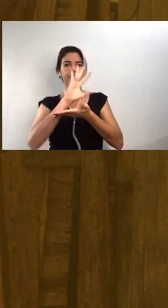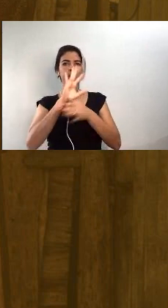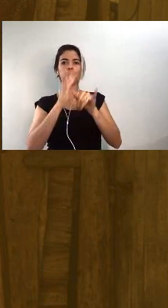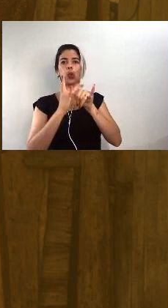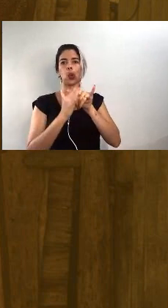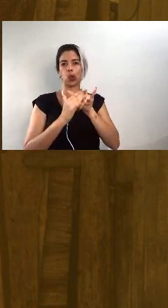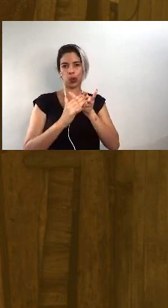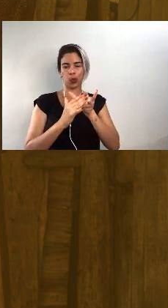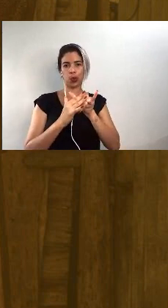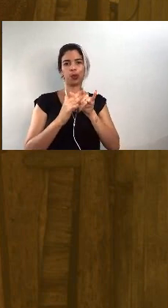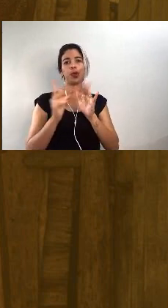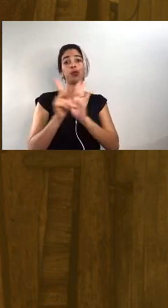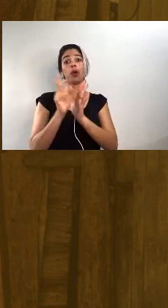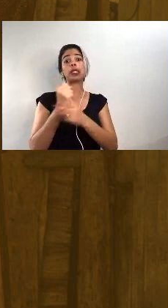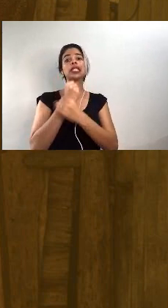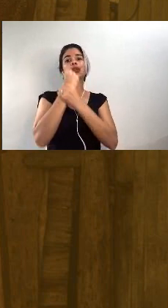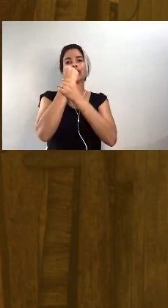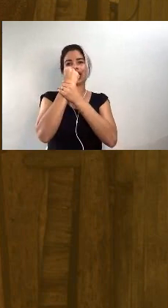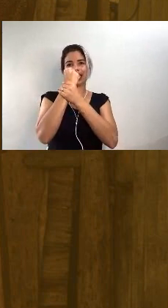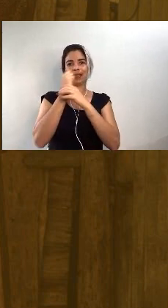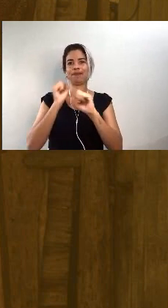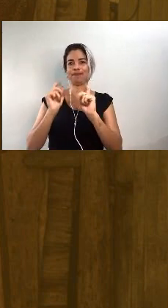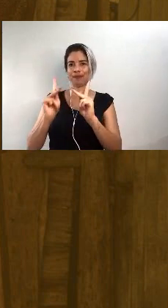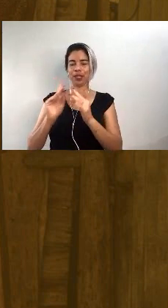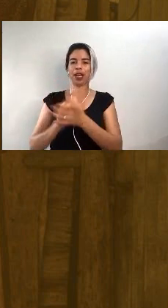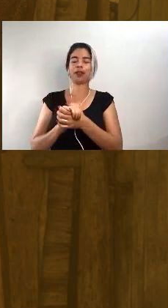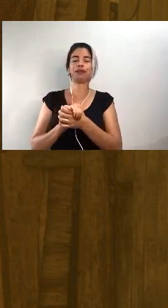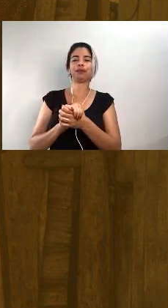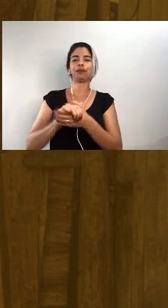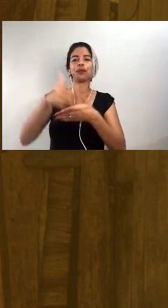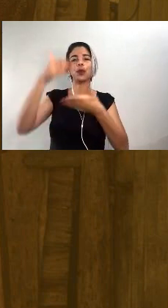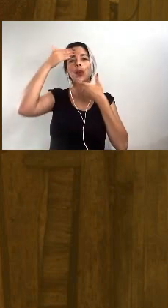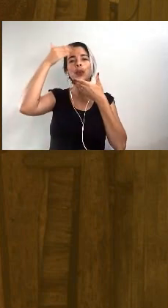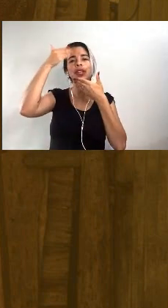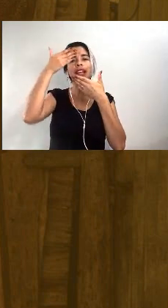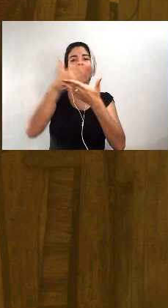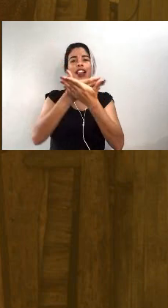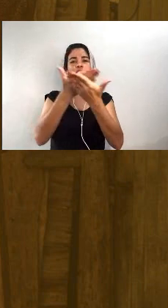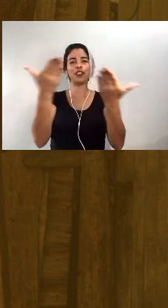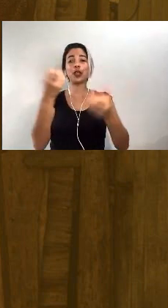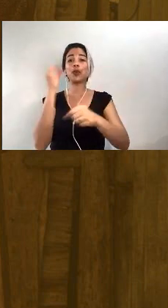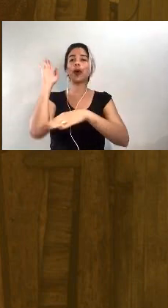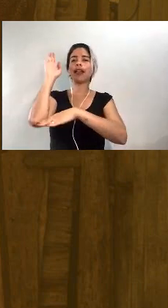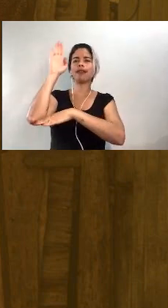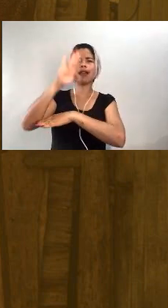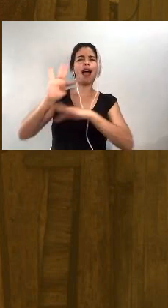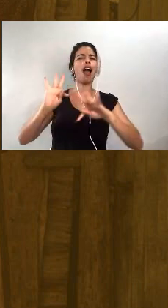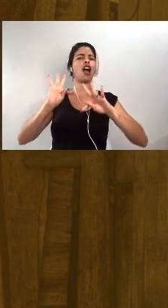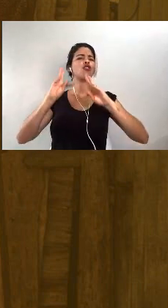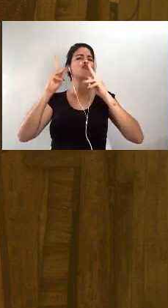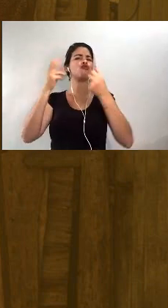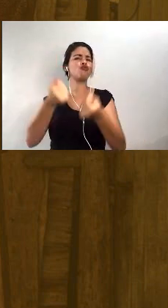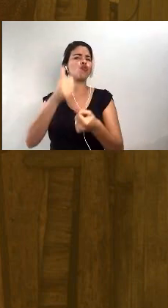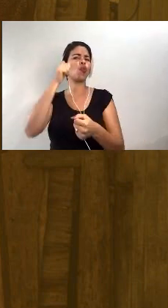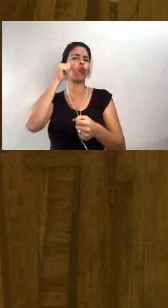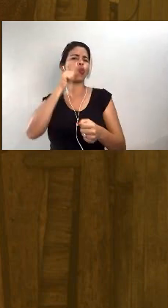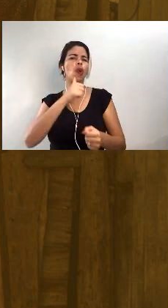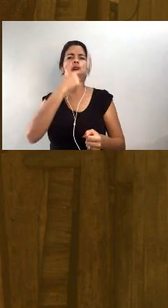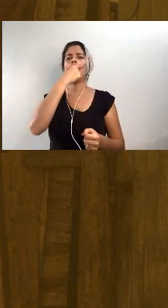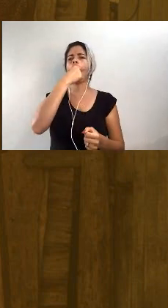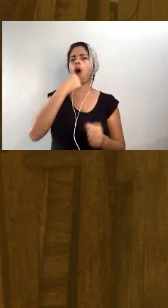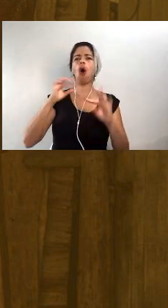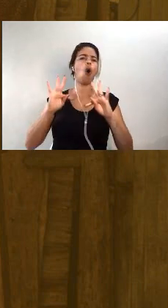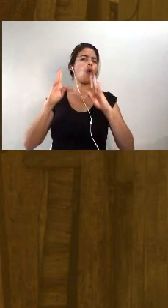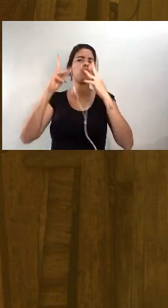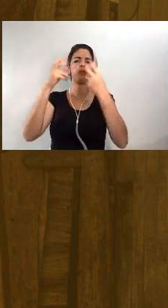uma segurança. Obrigada, gente. Boa tarde a todas, todos e todes. Uma alegria